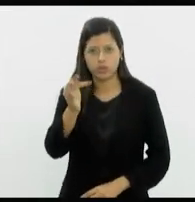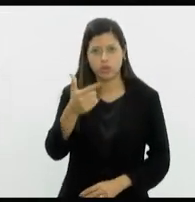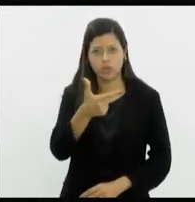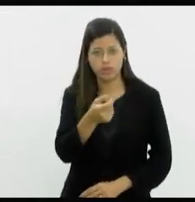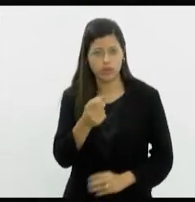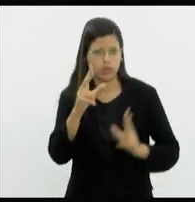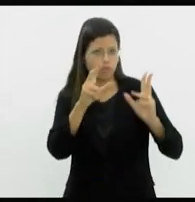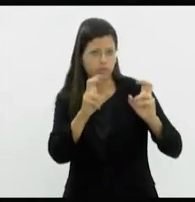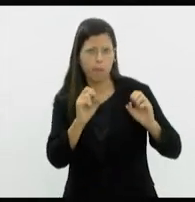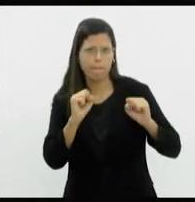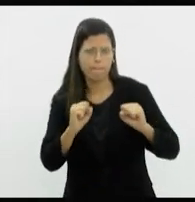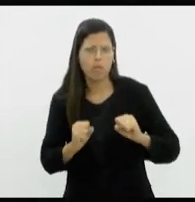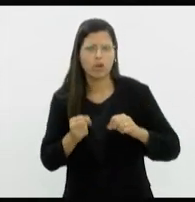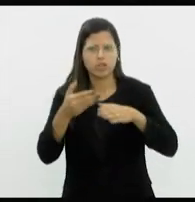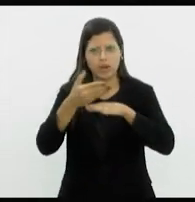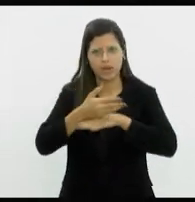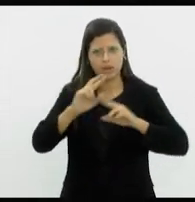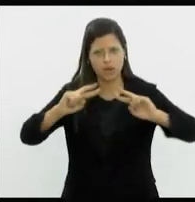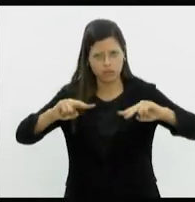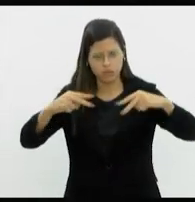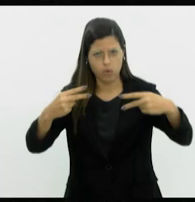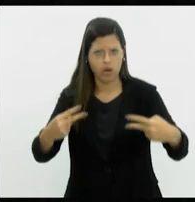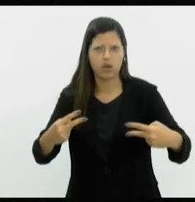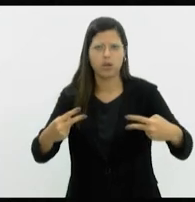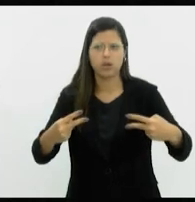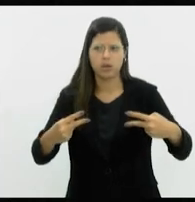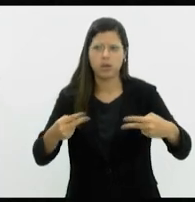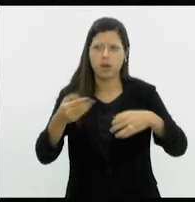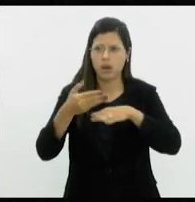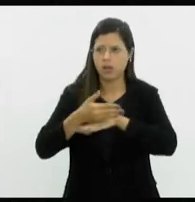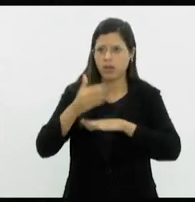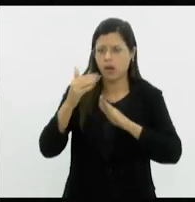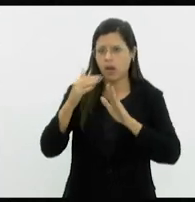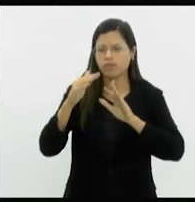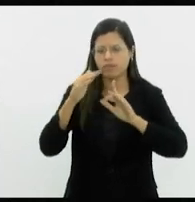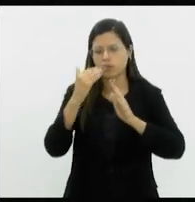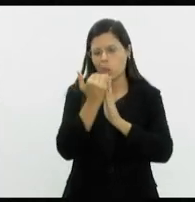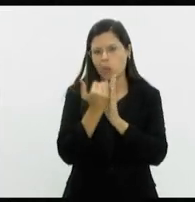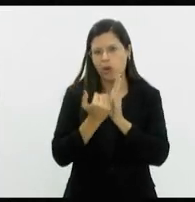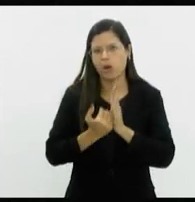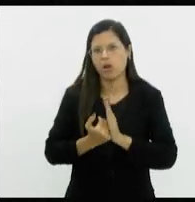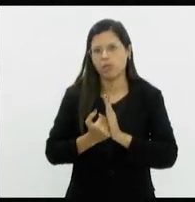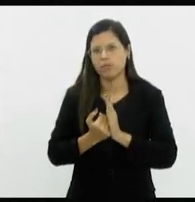entrar no link, fazer proposta para adentrar ao programa da nossa pré-candidatura.